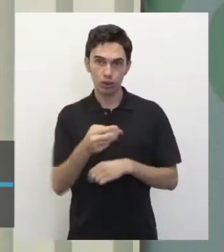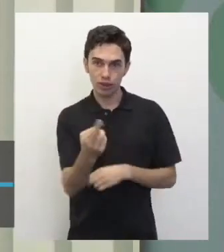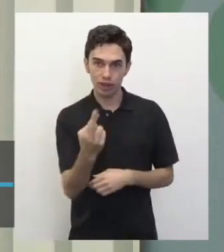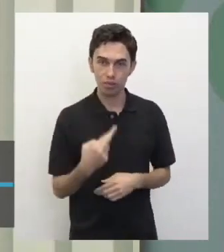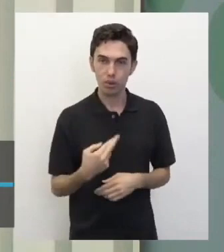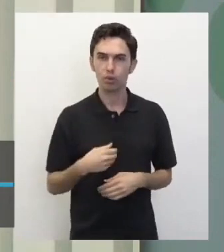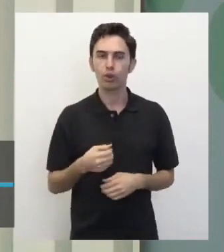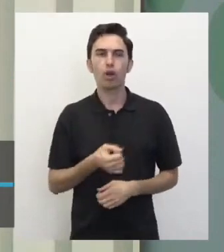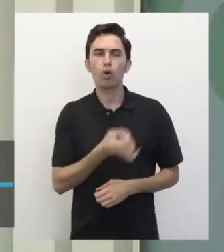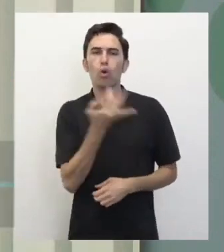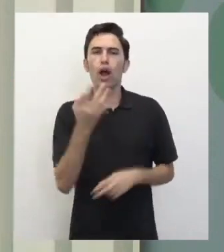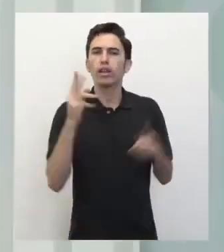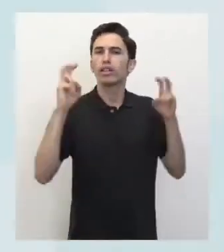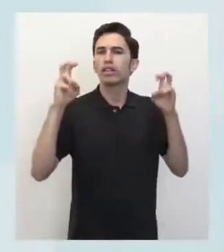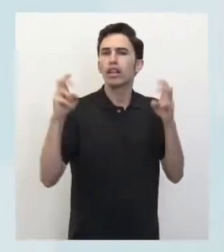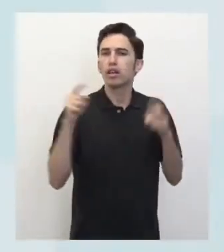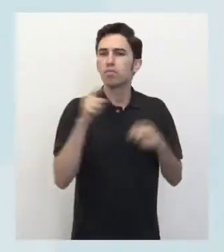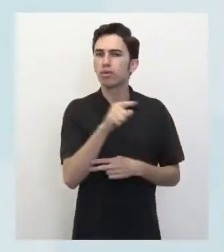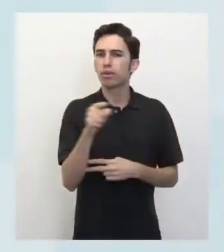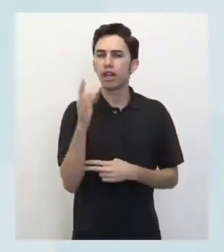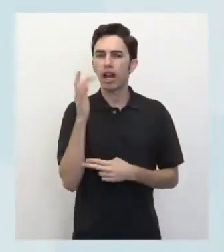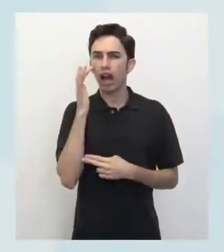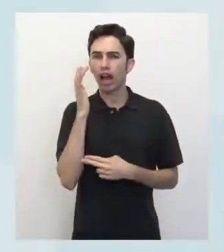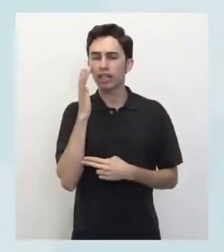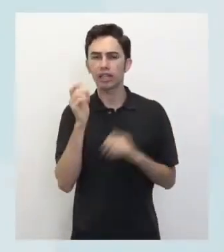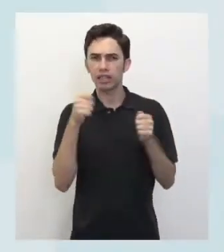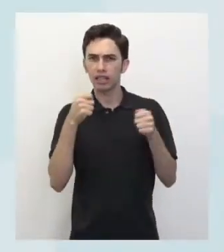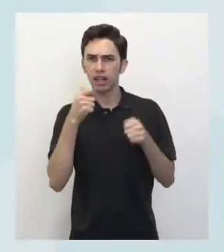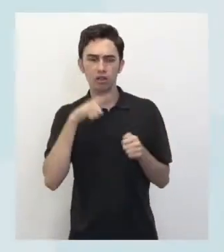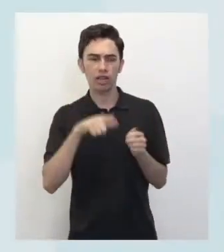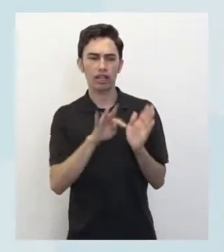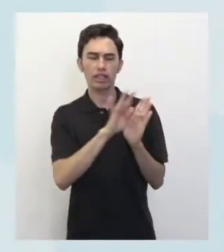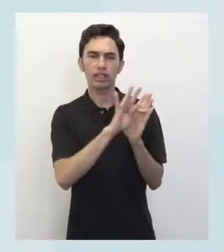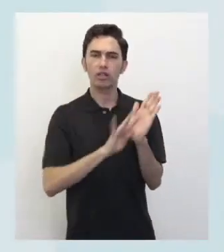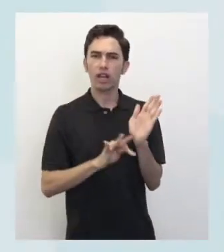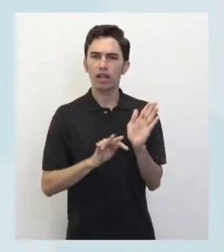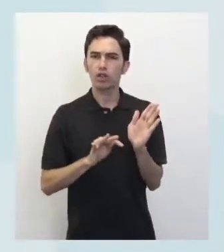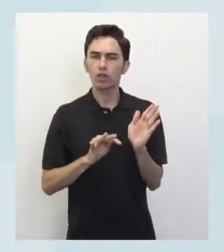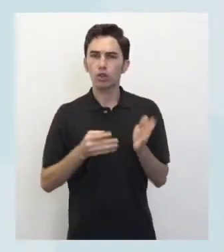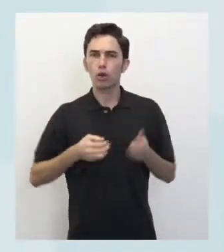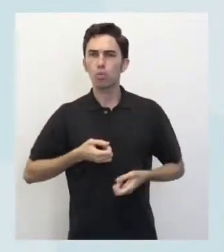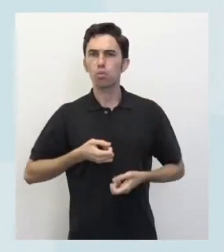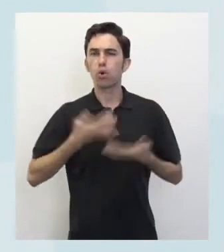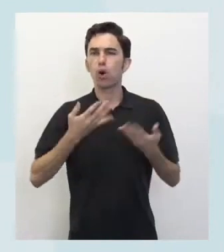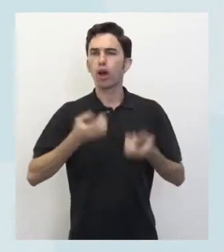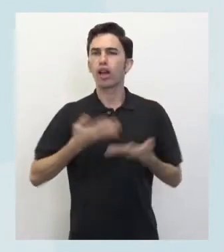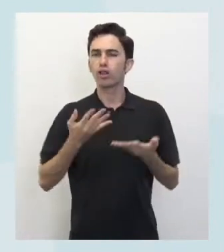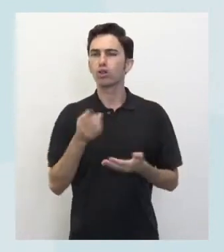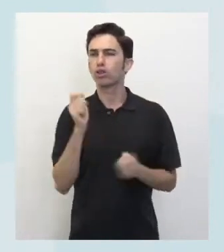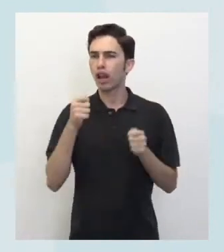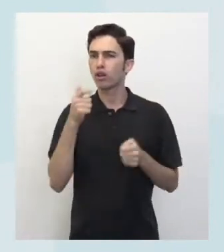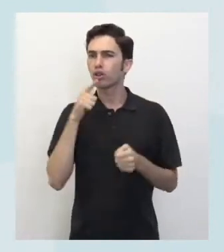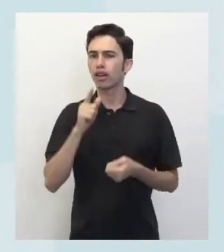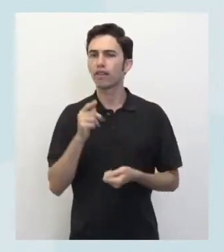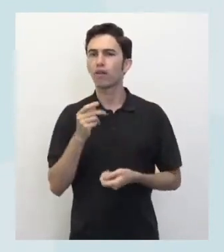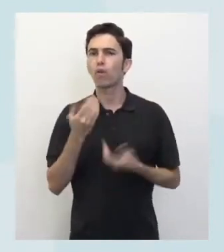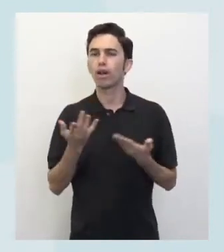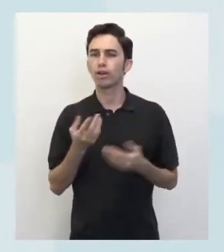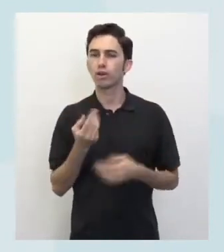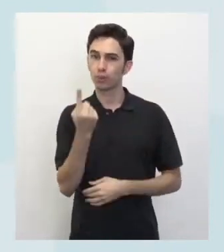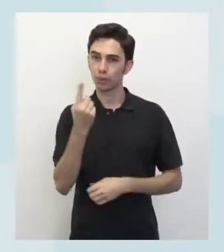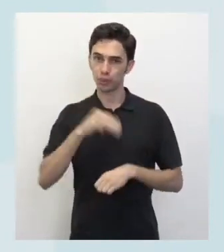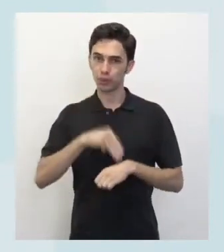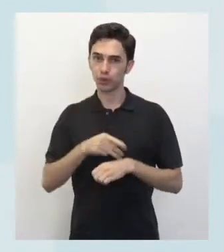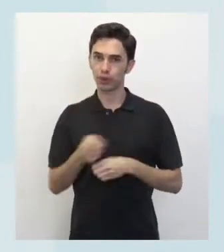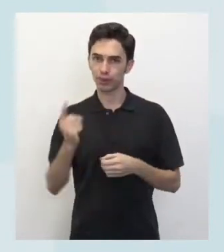Quais assuntos podem ser tratados em textos poéticos? 1 minuto e já voltamos.